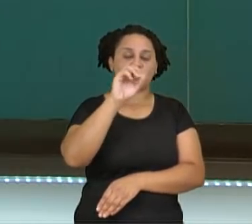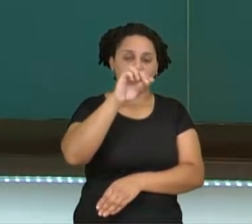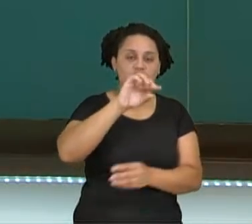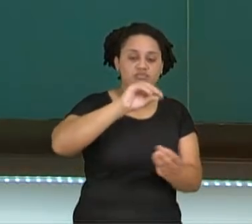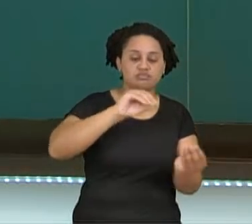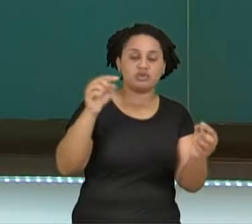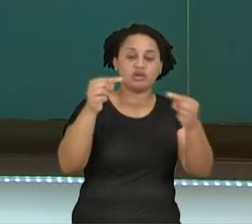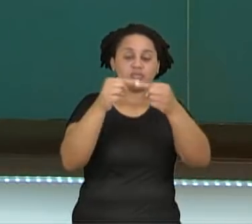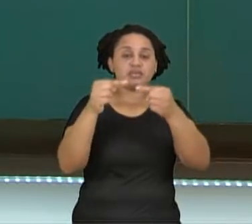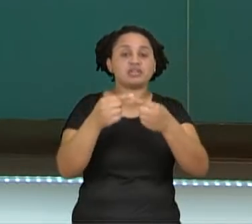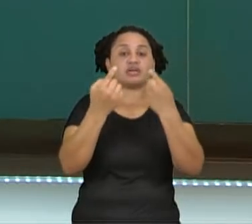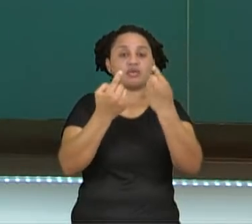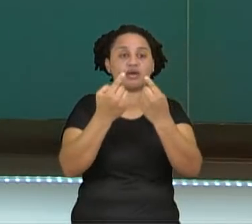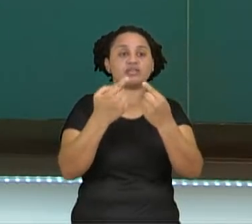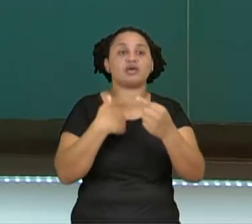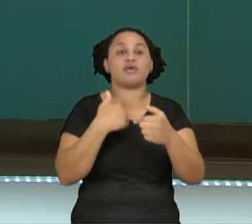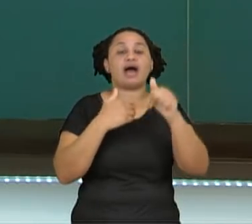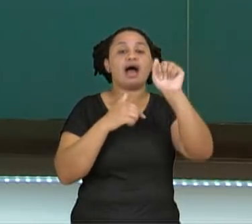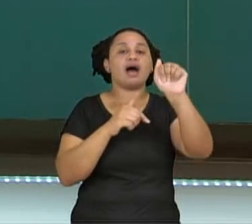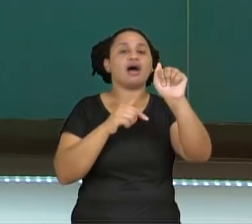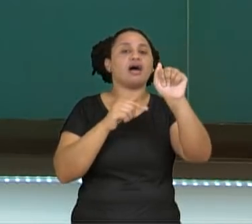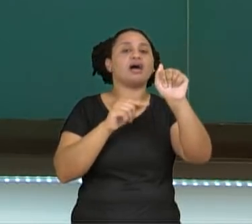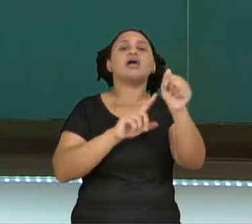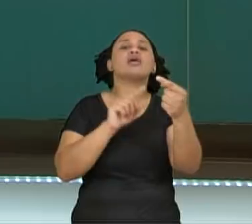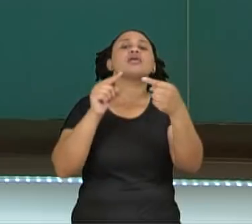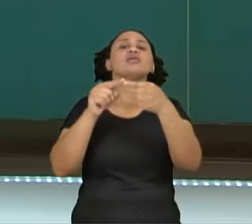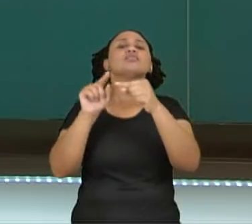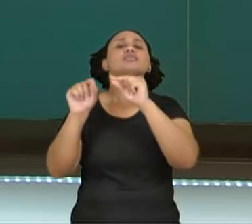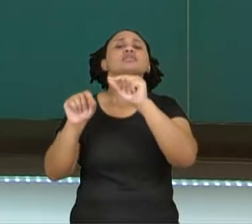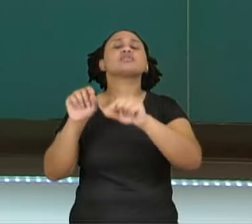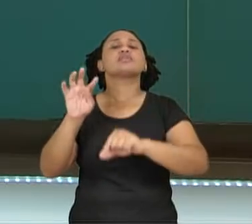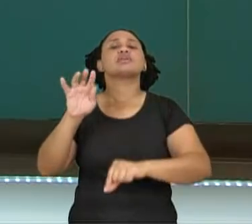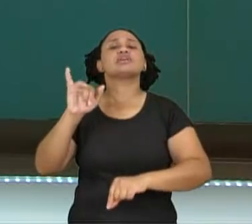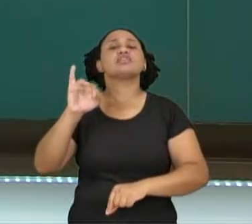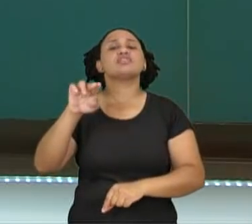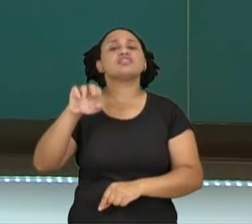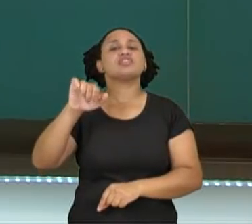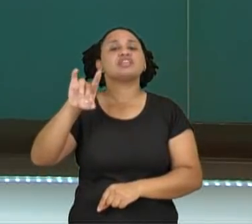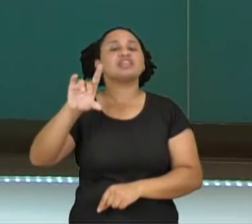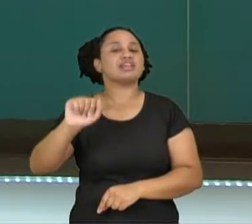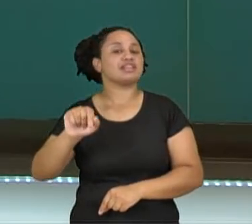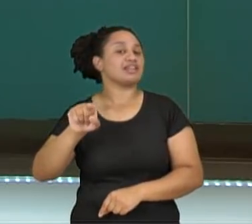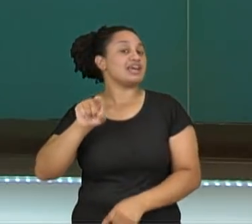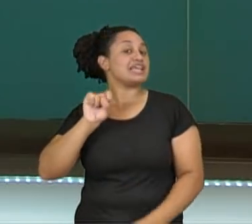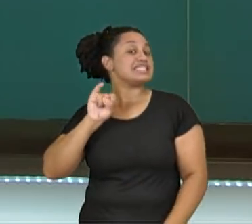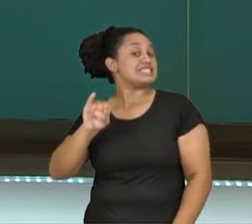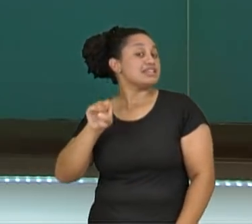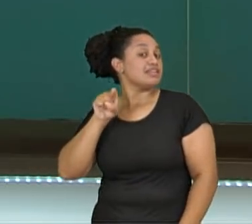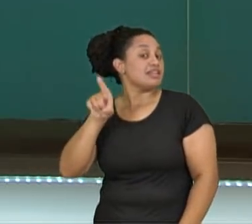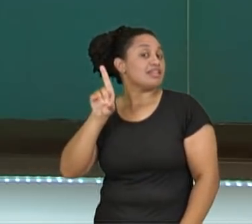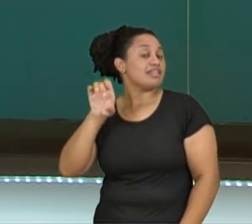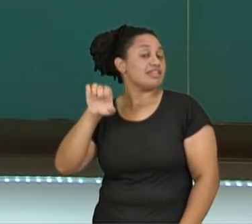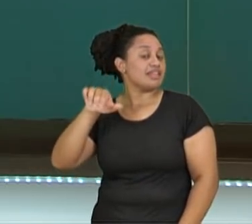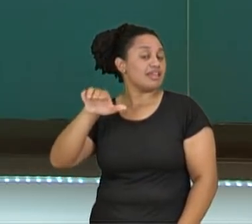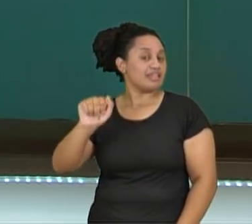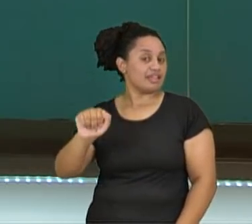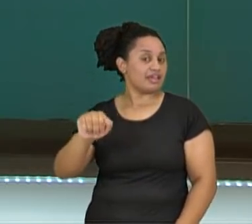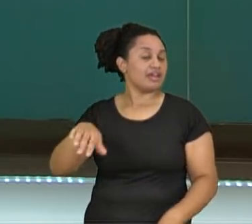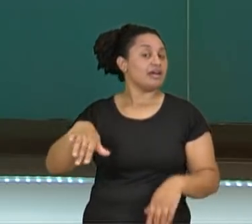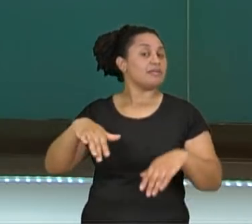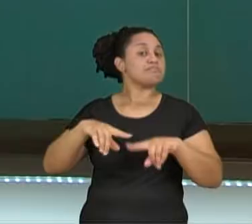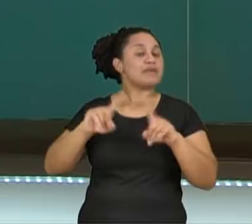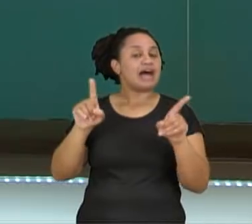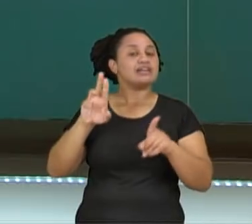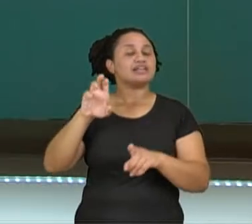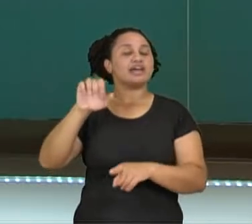A, adenina. Adenina se liga com quem? Timina. Timina só quando é DNA, a gente está falando de RNA. Então, é uma uracila.